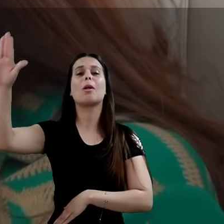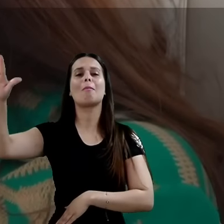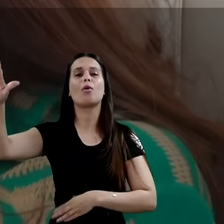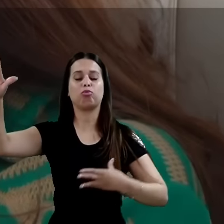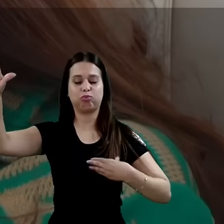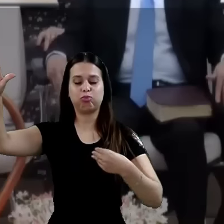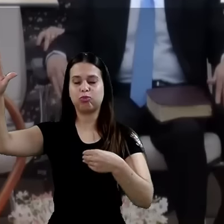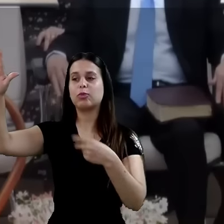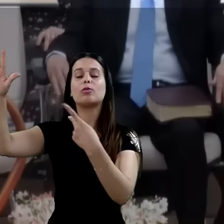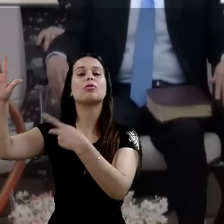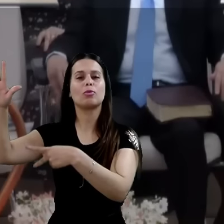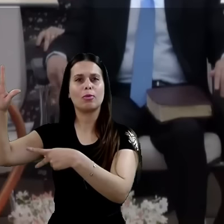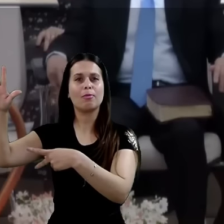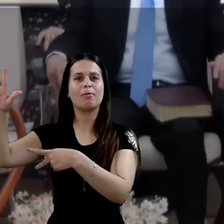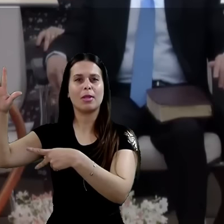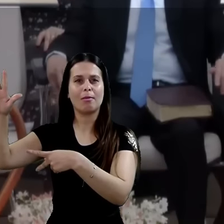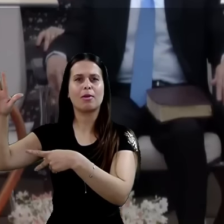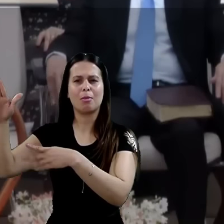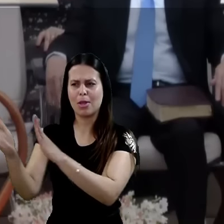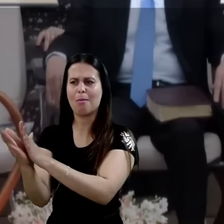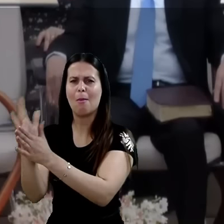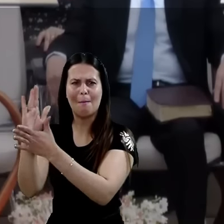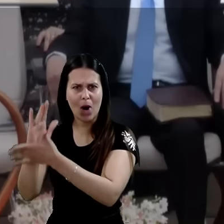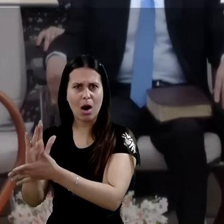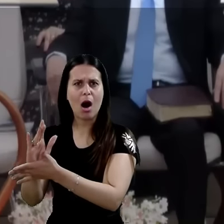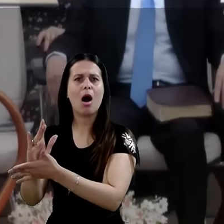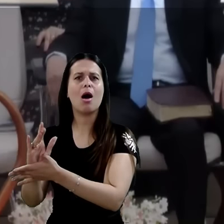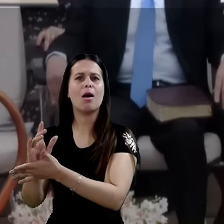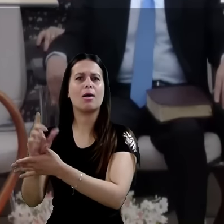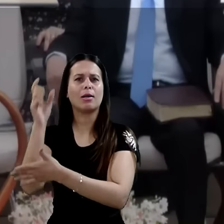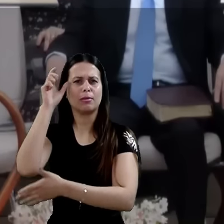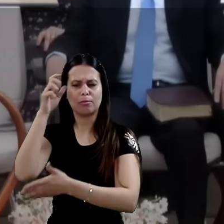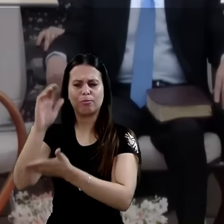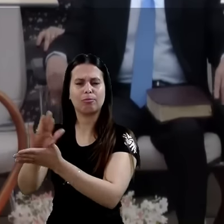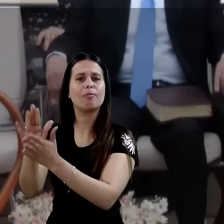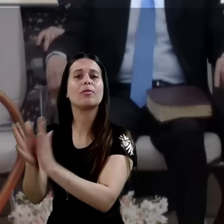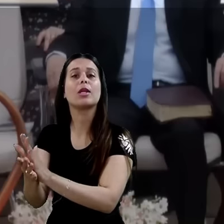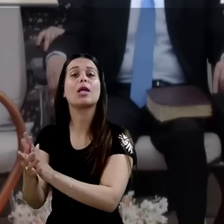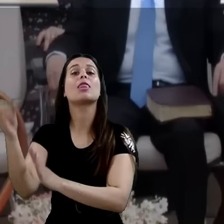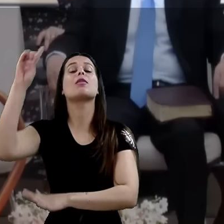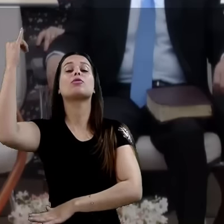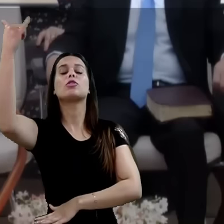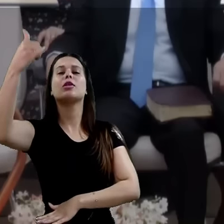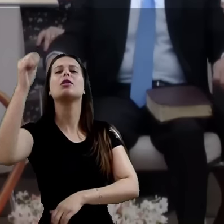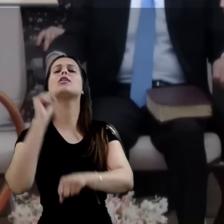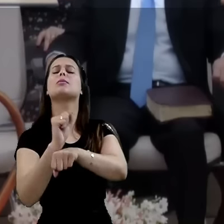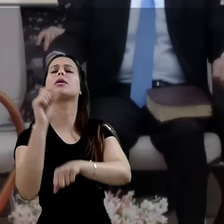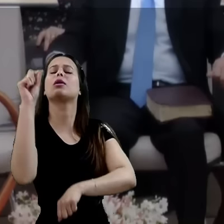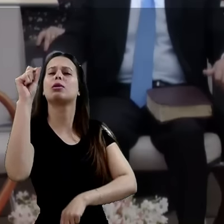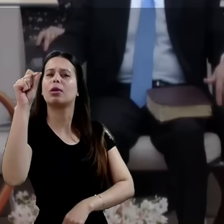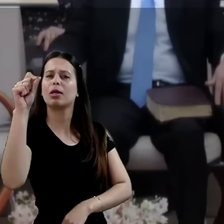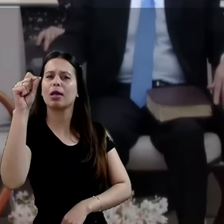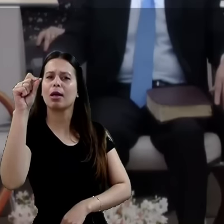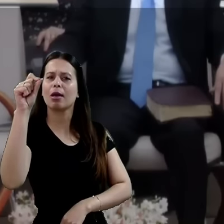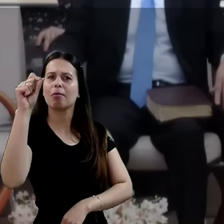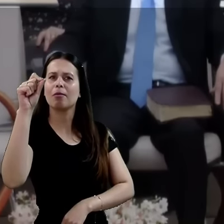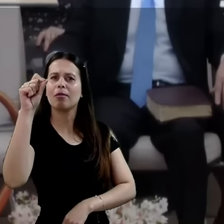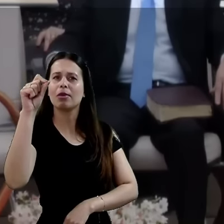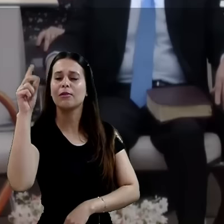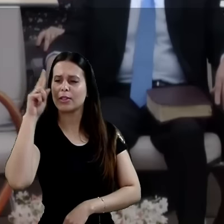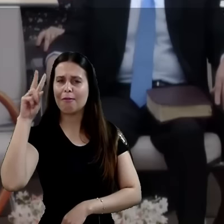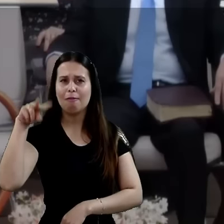tempo já era para ter expulsado o mal e Deus está dizendo tá esperando quem o profeta vi o missionário chegar